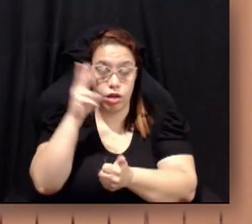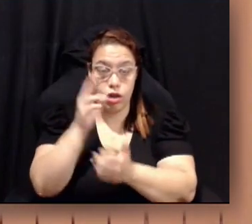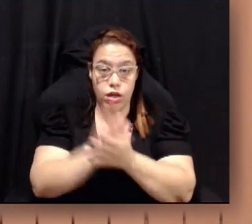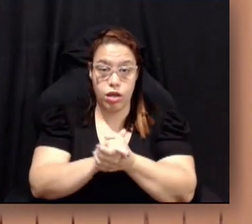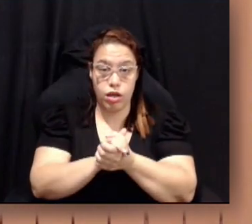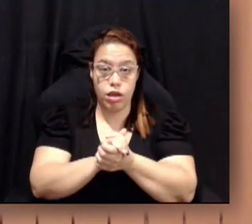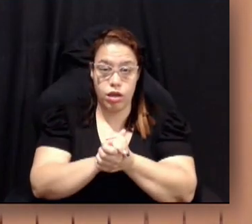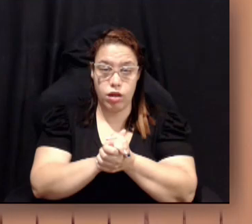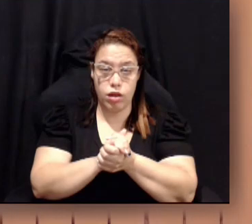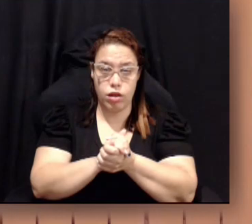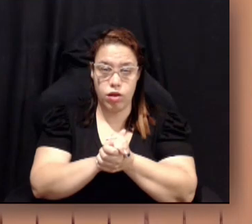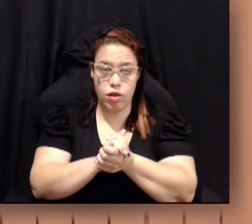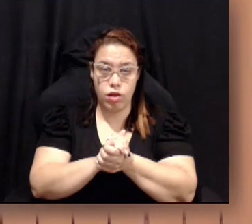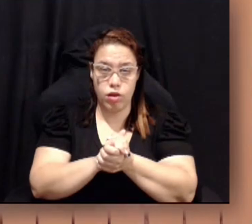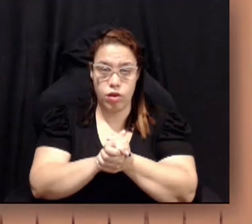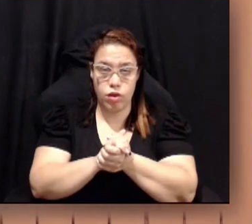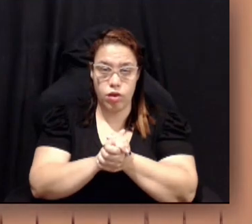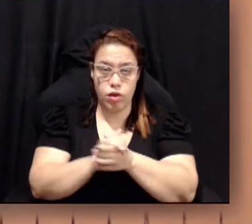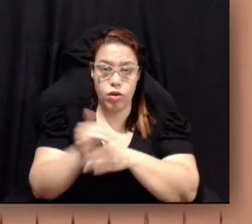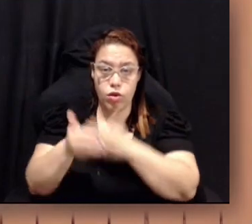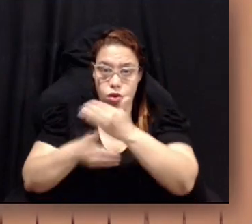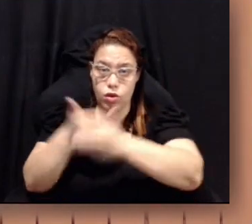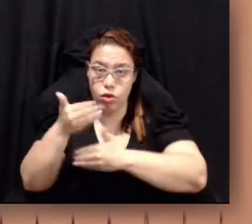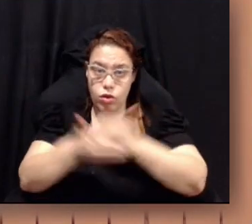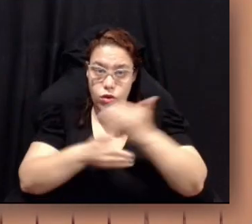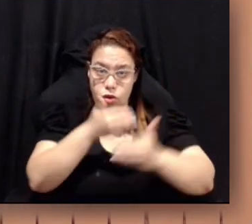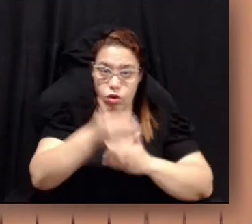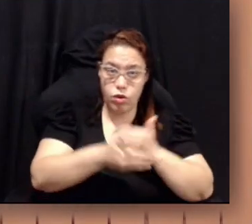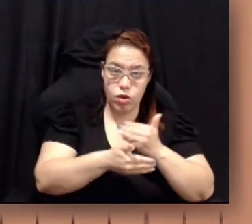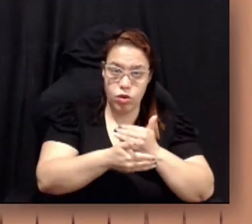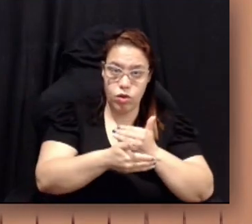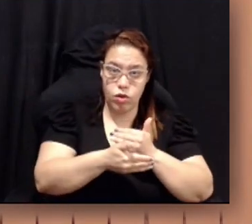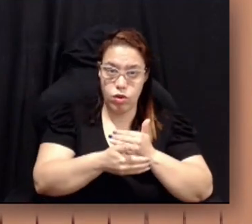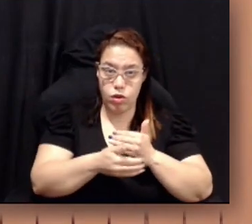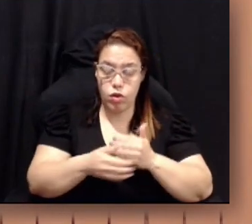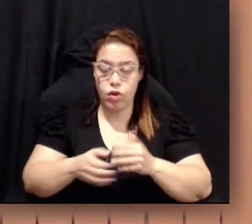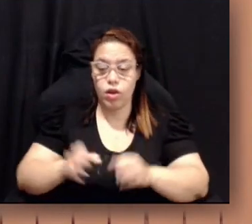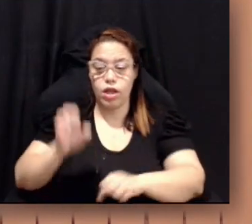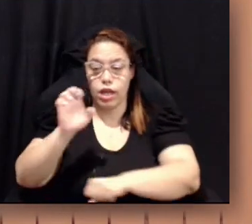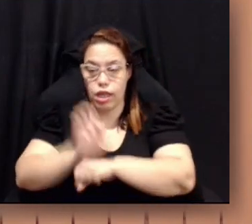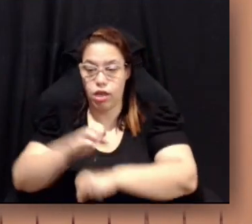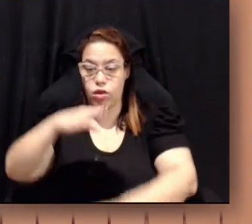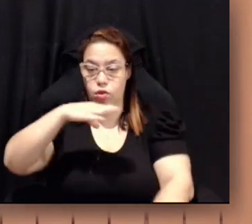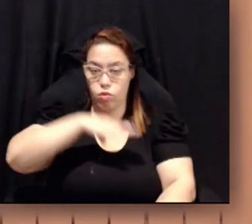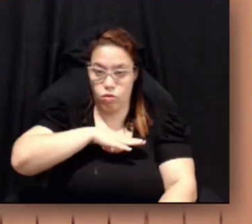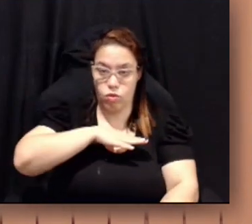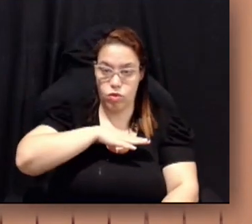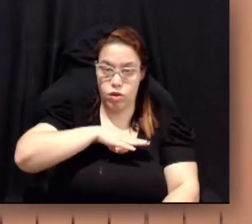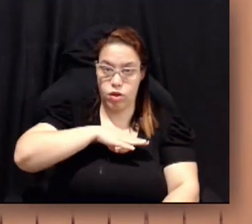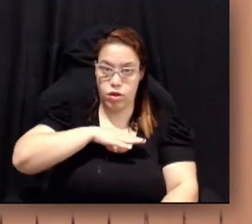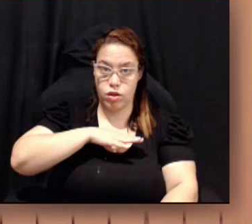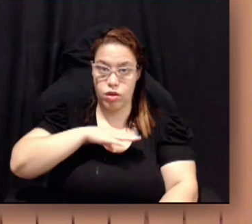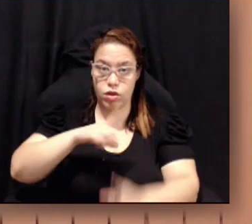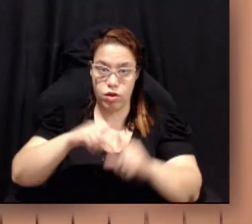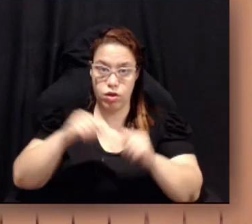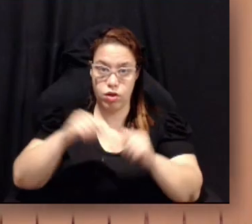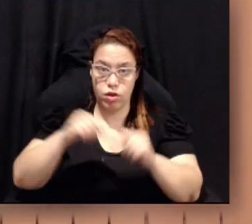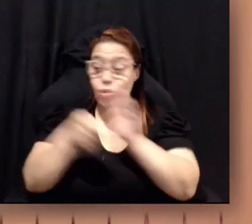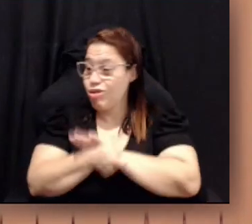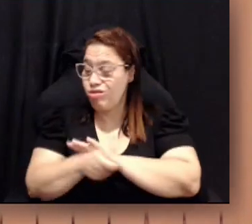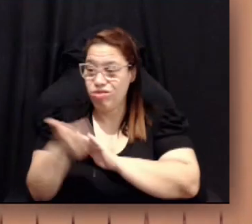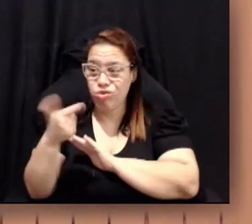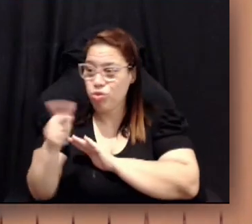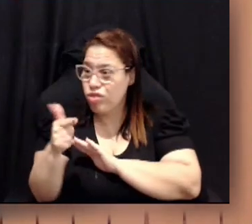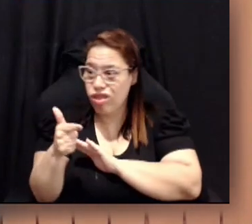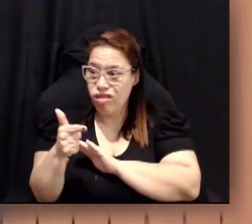articular em regime de colaboração, Estados, municípios, União, né? É letra morta, se não tiver financiamento para